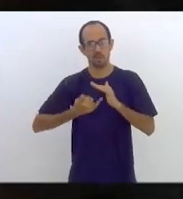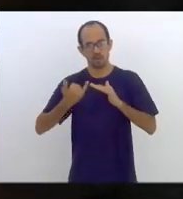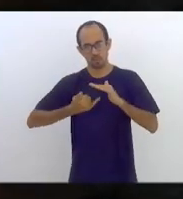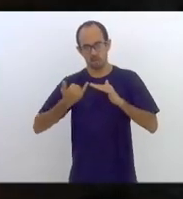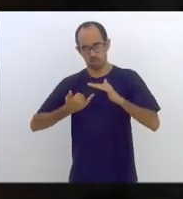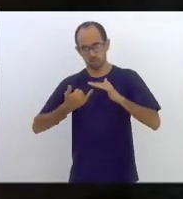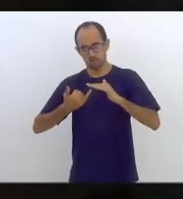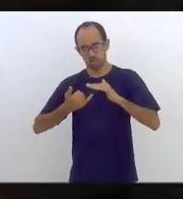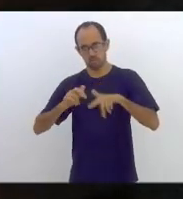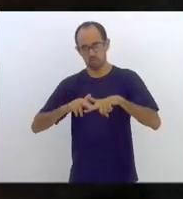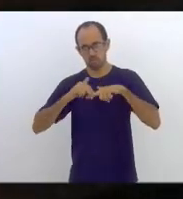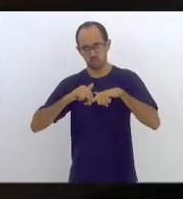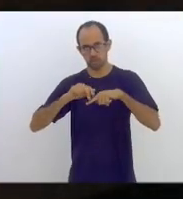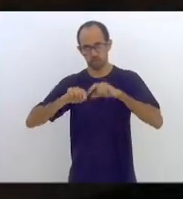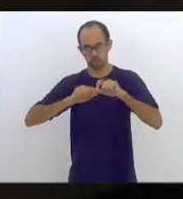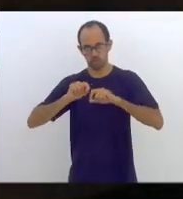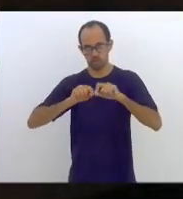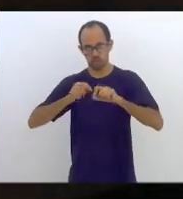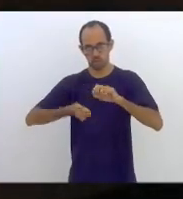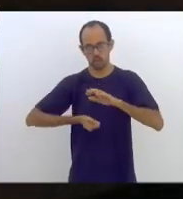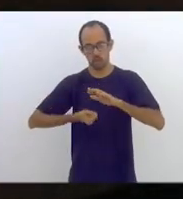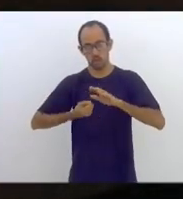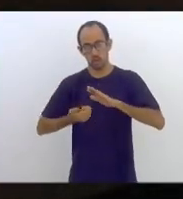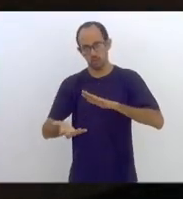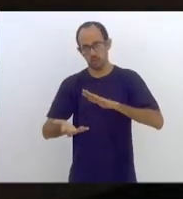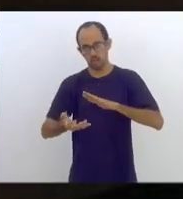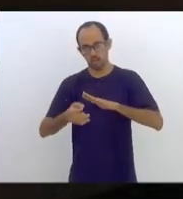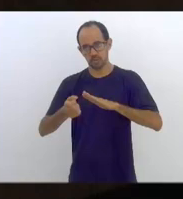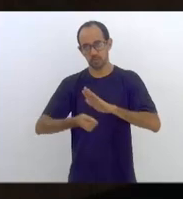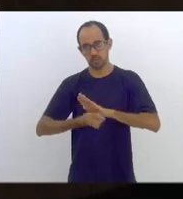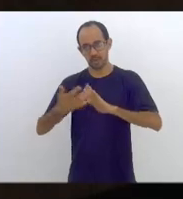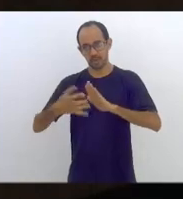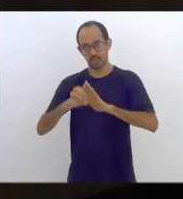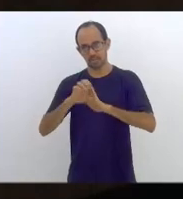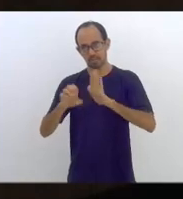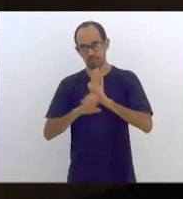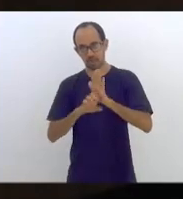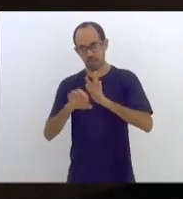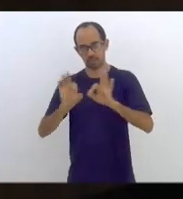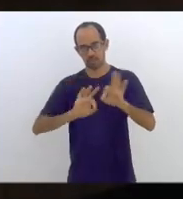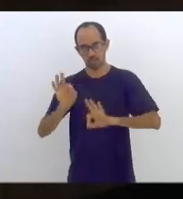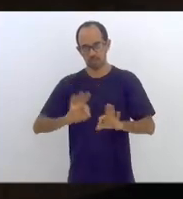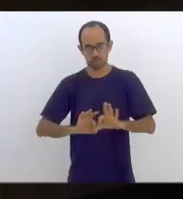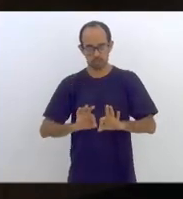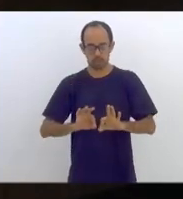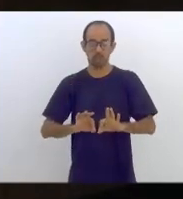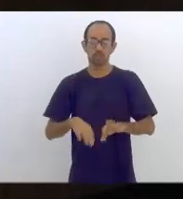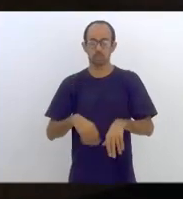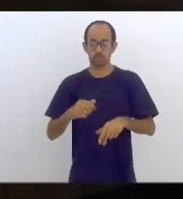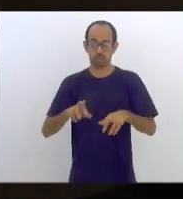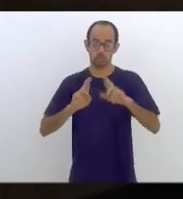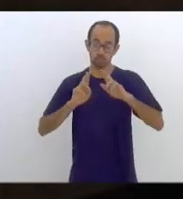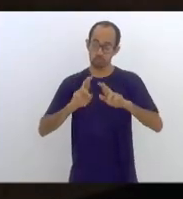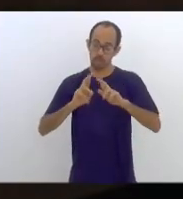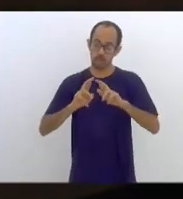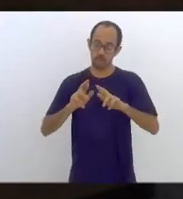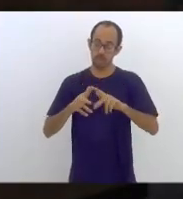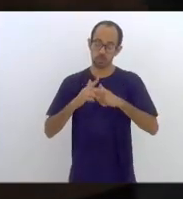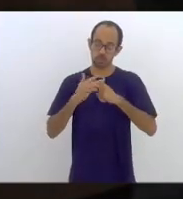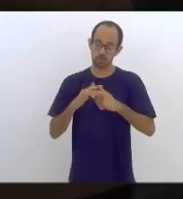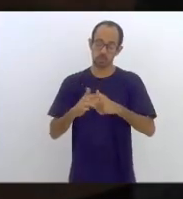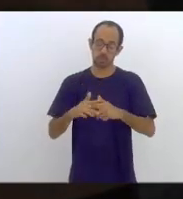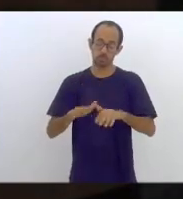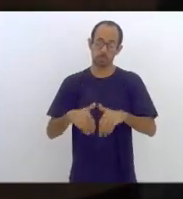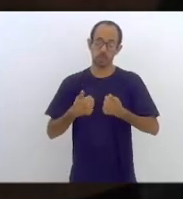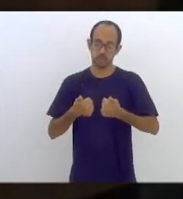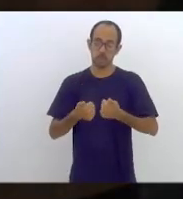também fiz ofereci várias emendas ao projeto Espero que o debate proporcione aprimoramento da matéria e a discussão que